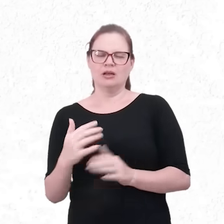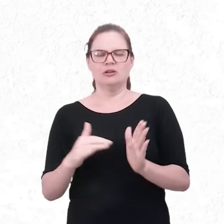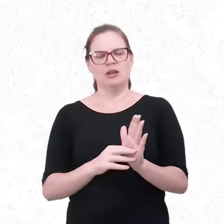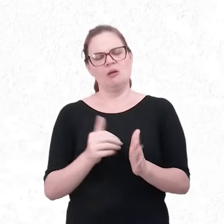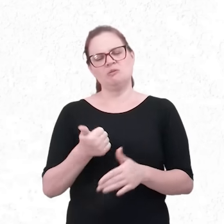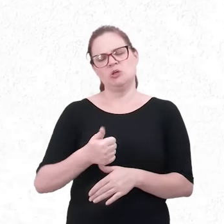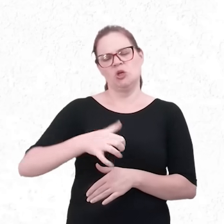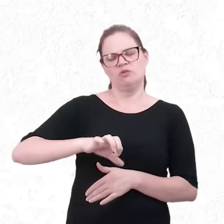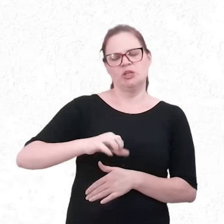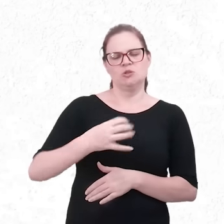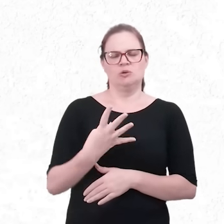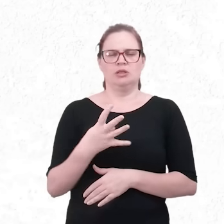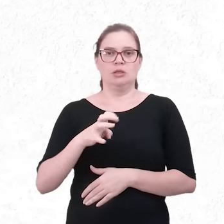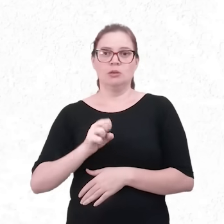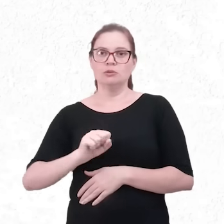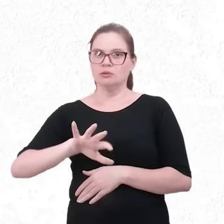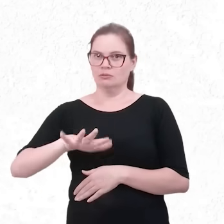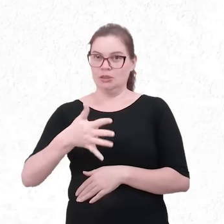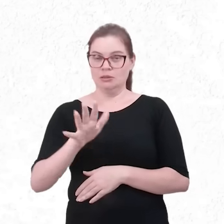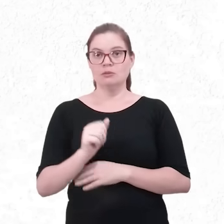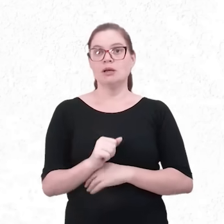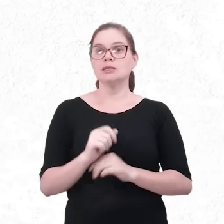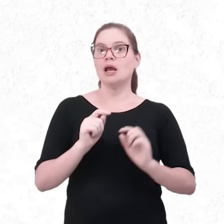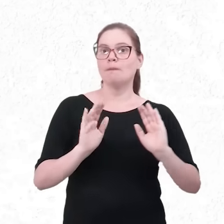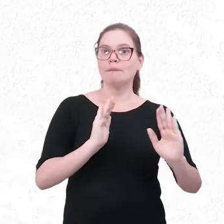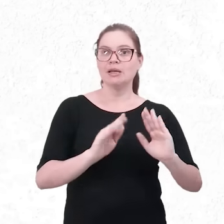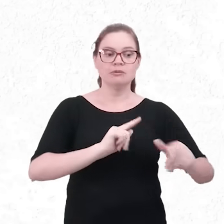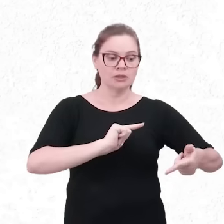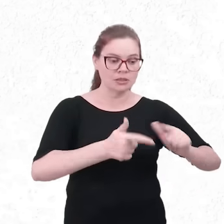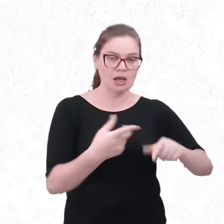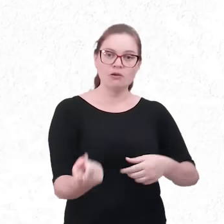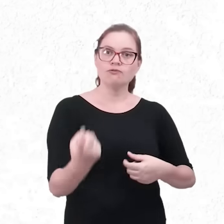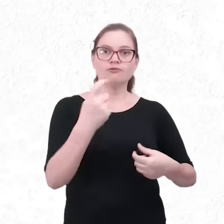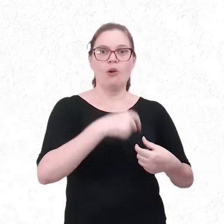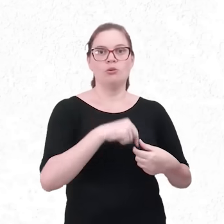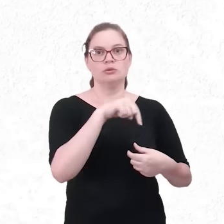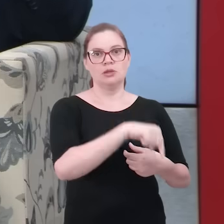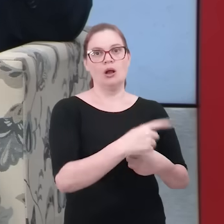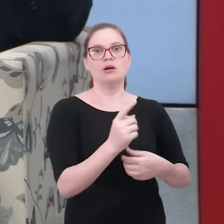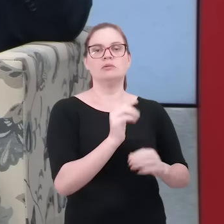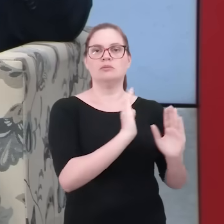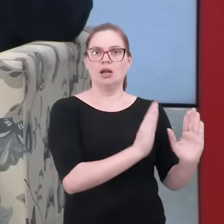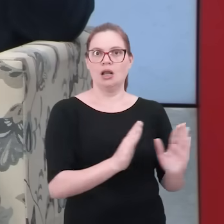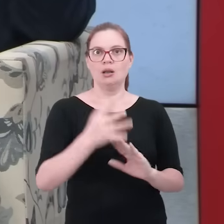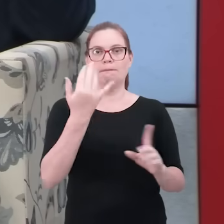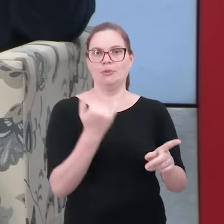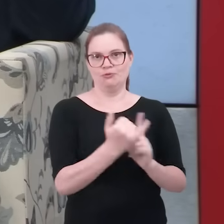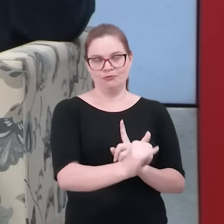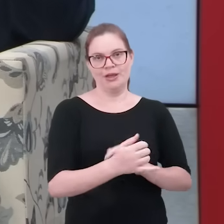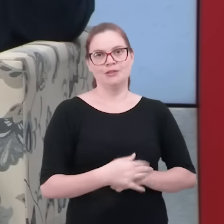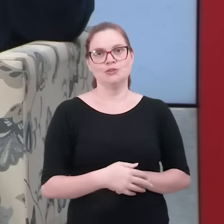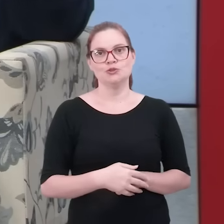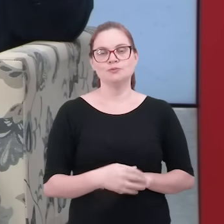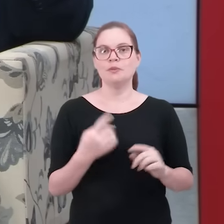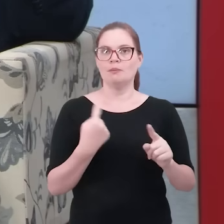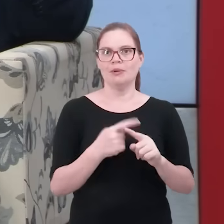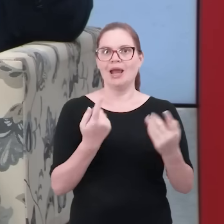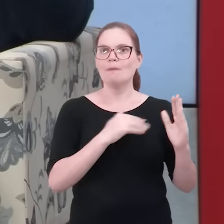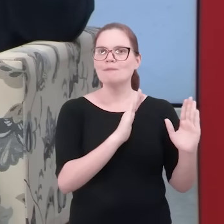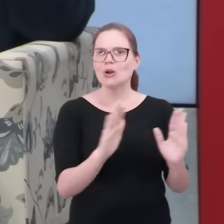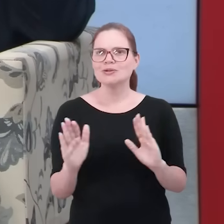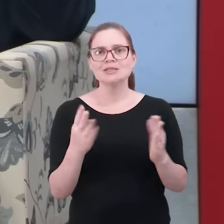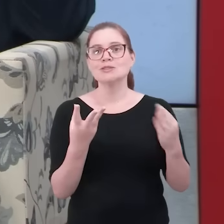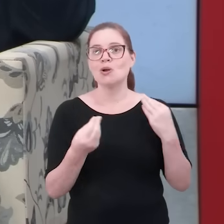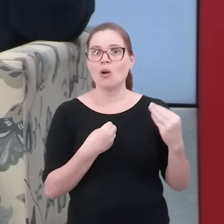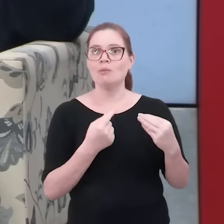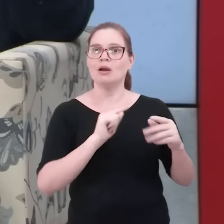Jesus. Israel voltando para a terra dentro de um processo, né? Lembrando sempre, o processo é Israel voltar para a